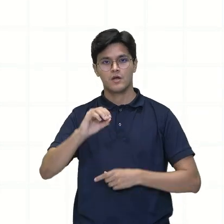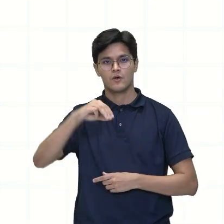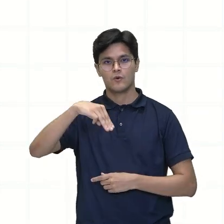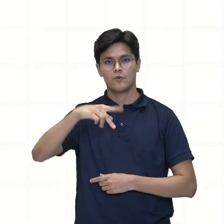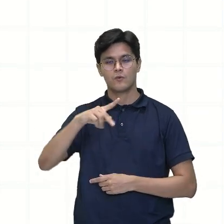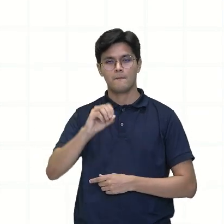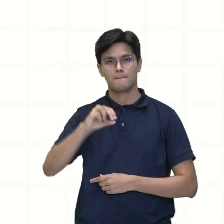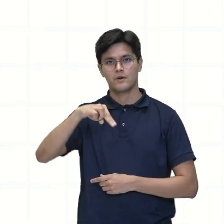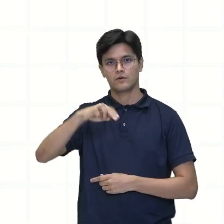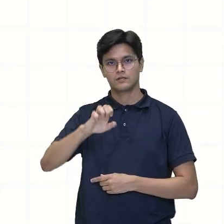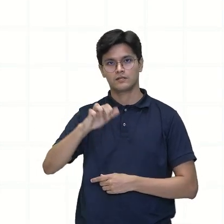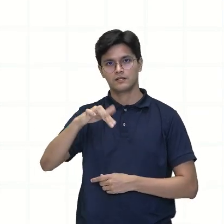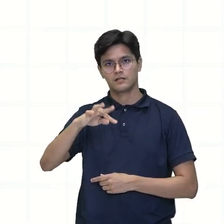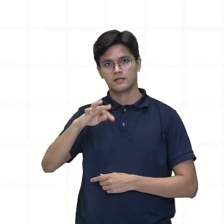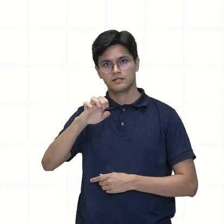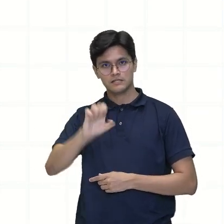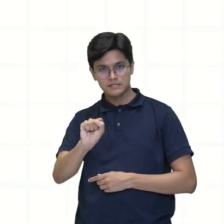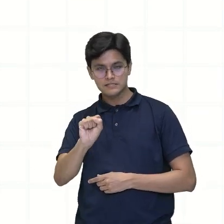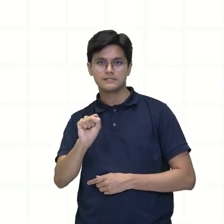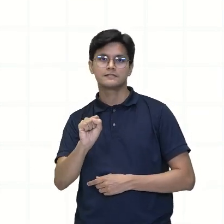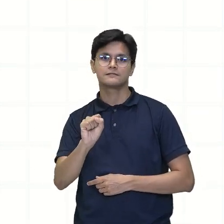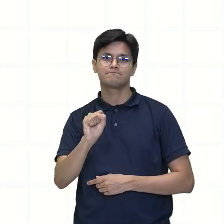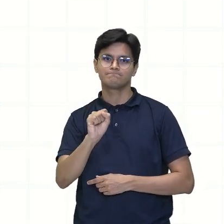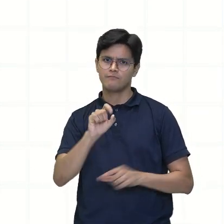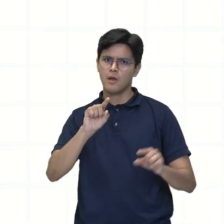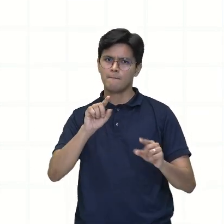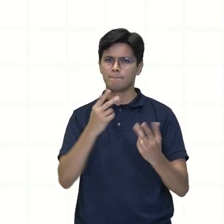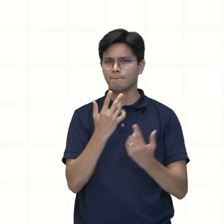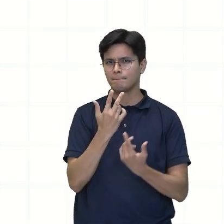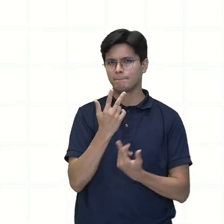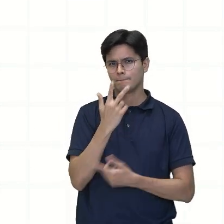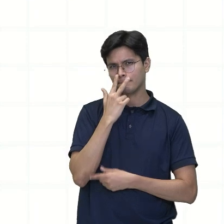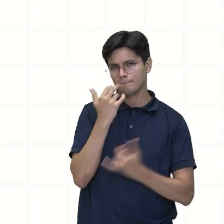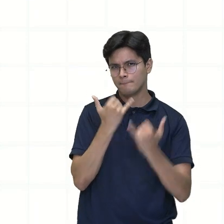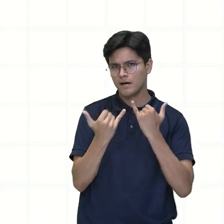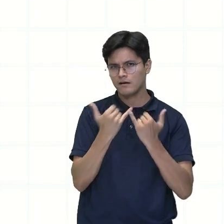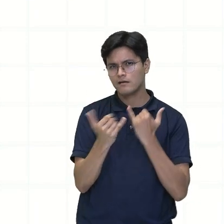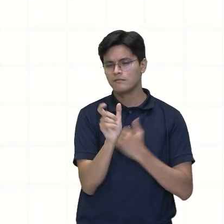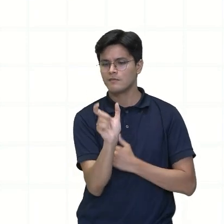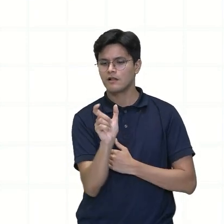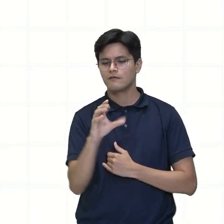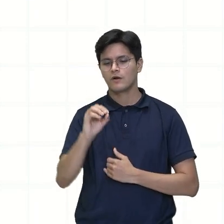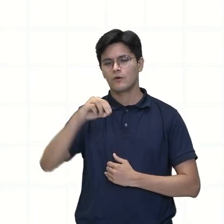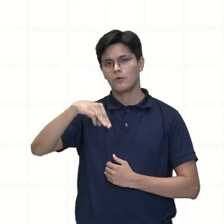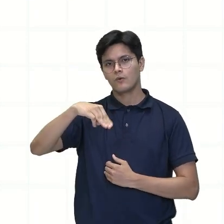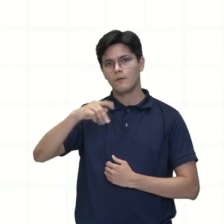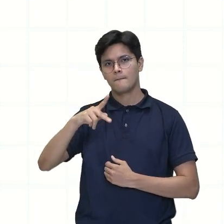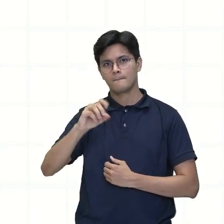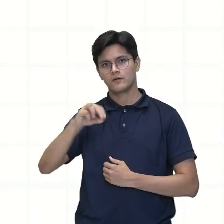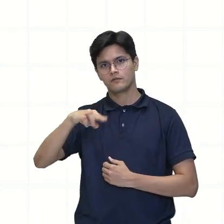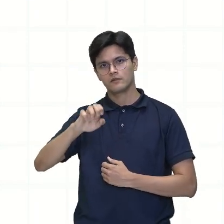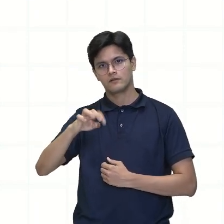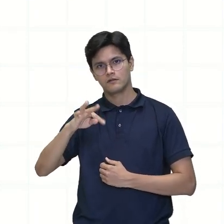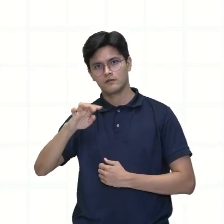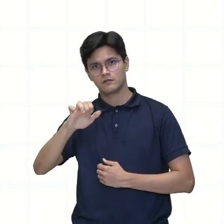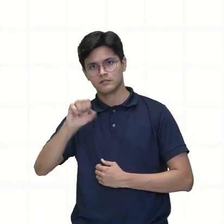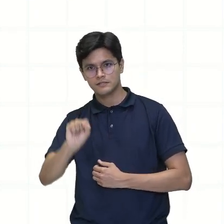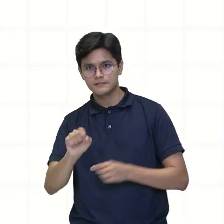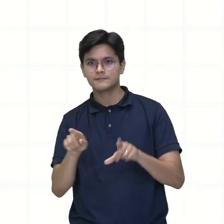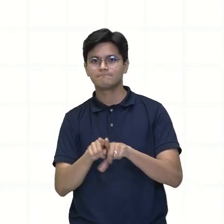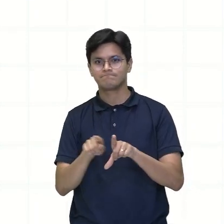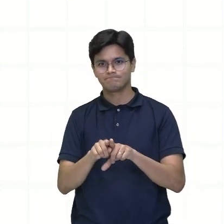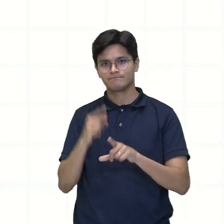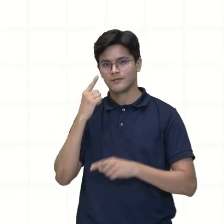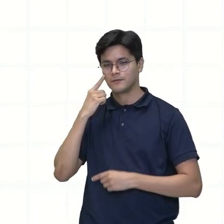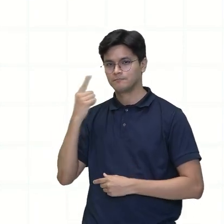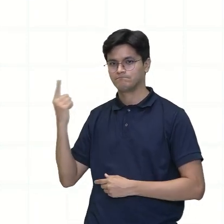Componentes. Botou o L no final, né? Também é. Virtual reality. Vou marcar o reality, certo?